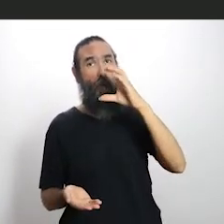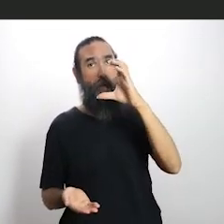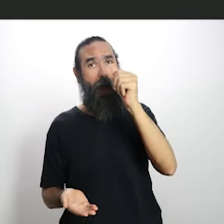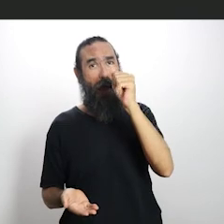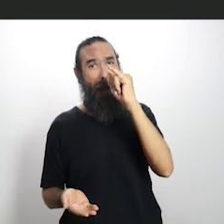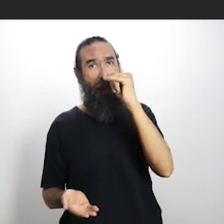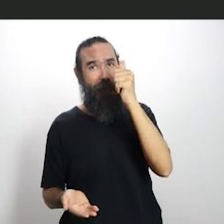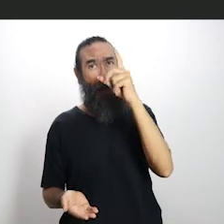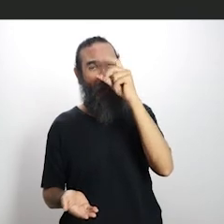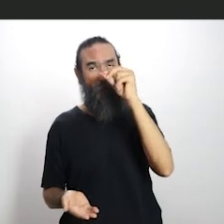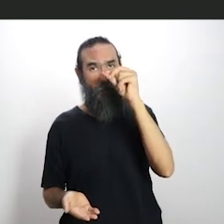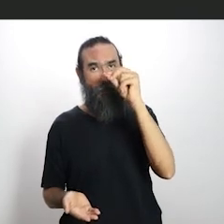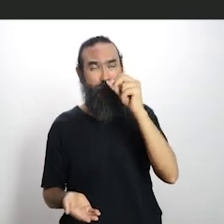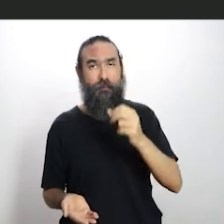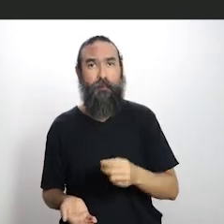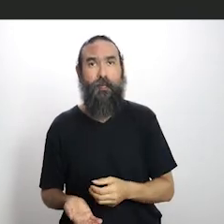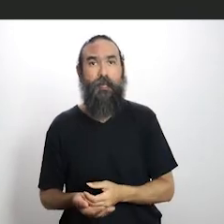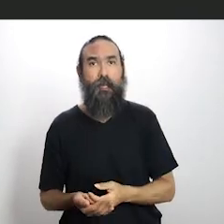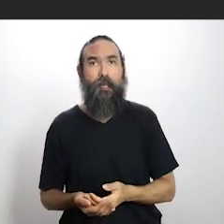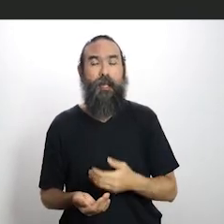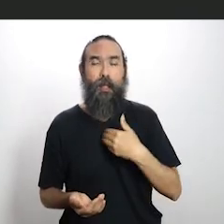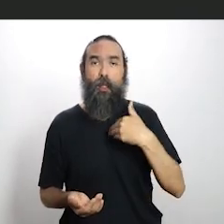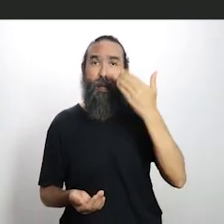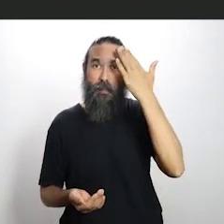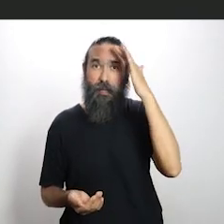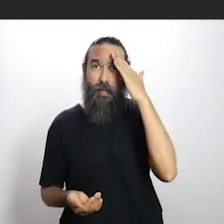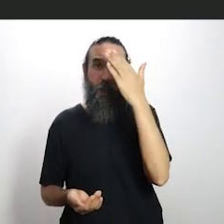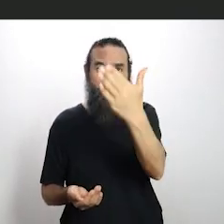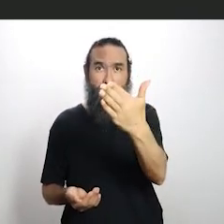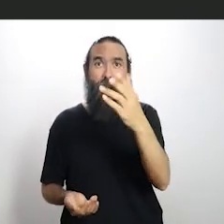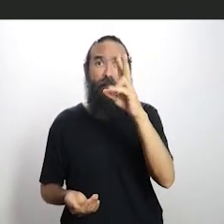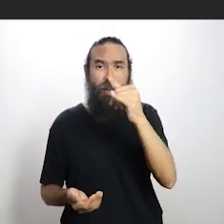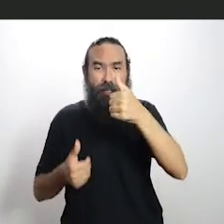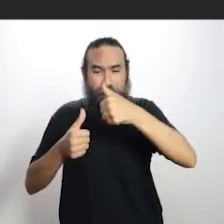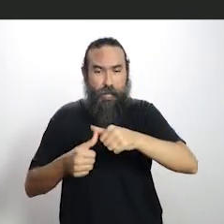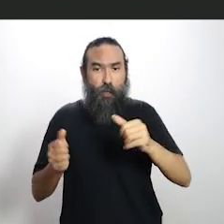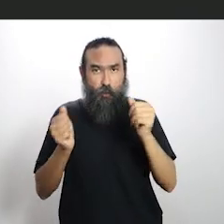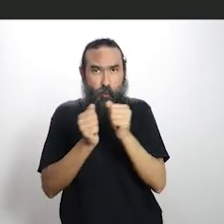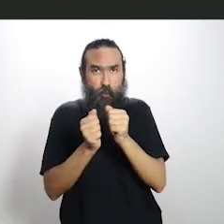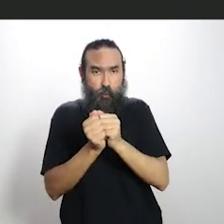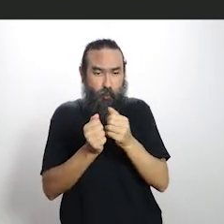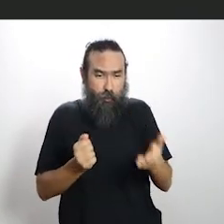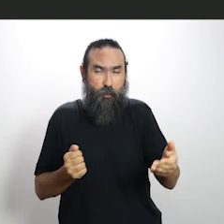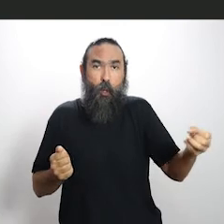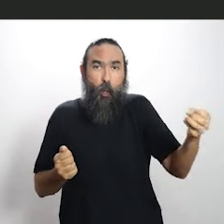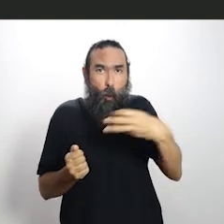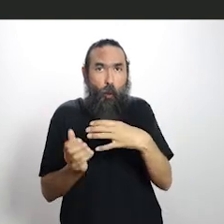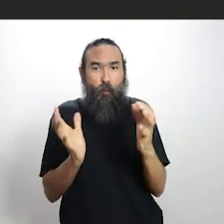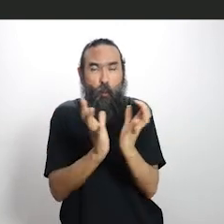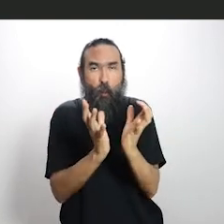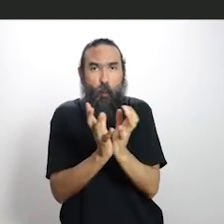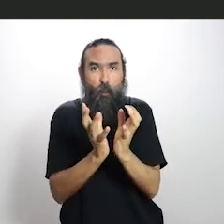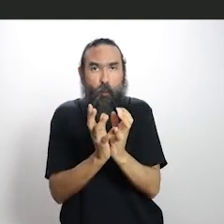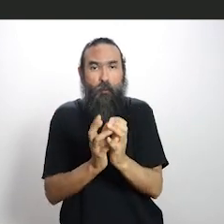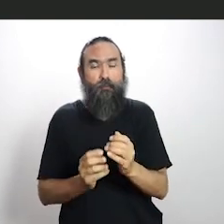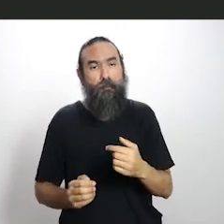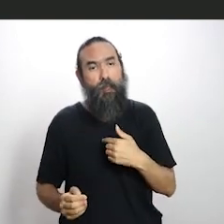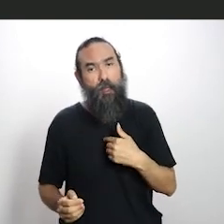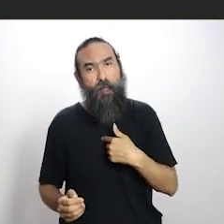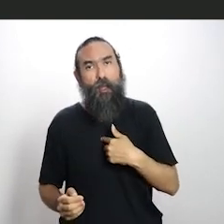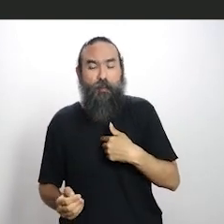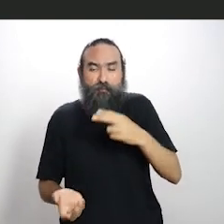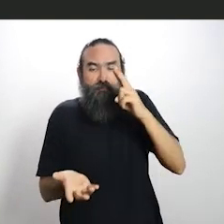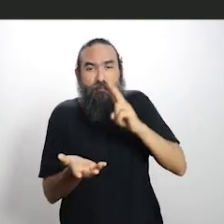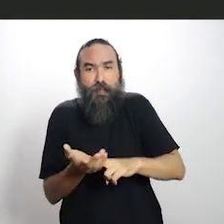várias pessoas me elogiaram te recebi lá no meu gabinete então fico feliz que você vai fazer parte do nosso time estou à